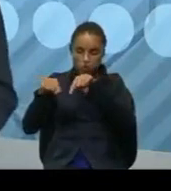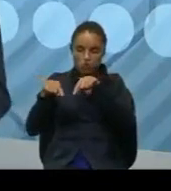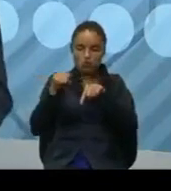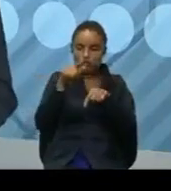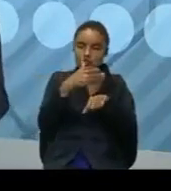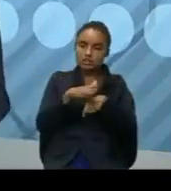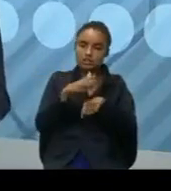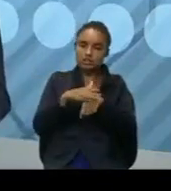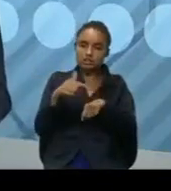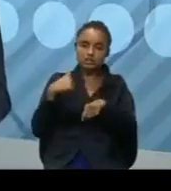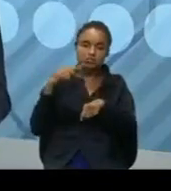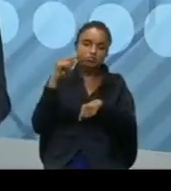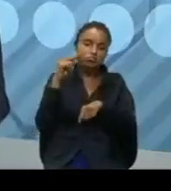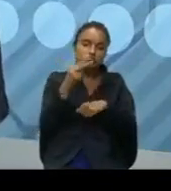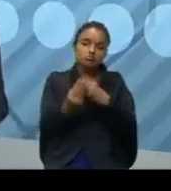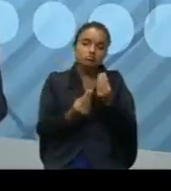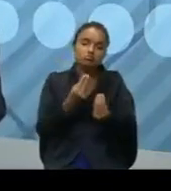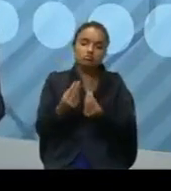treinar essa